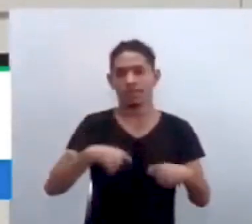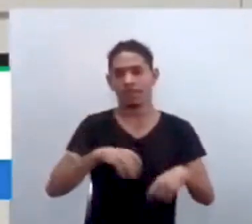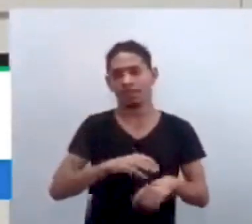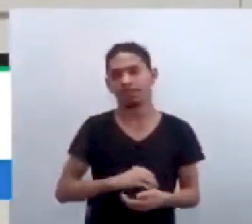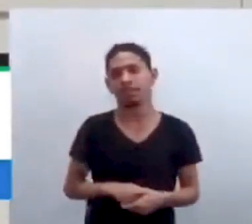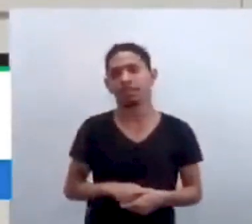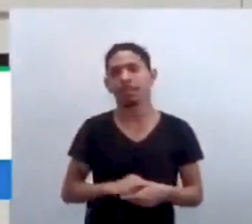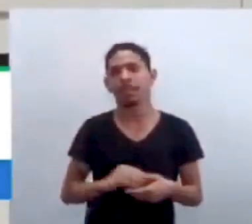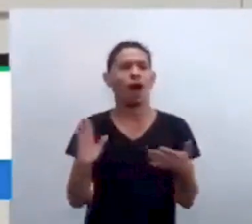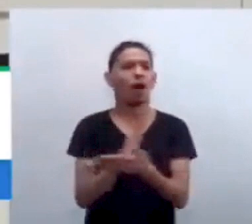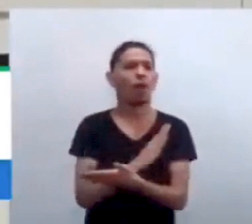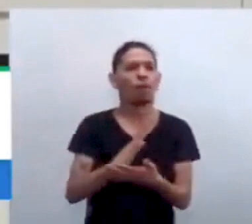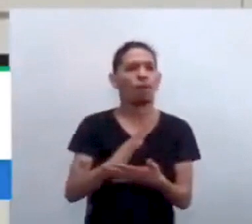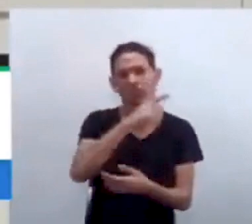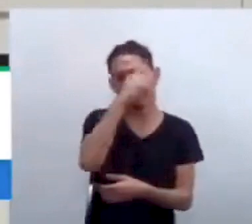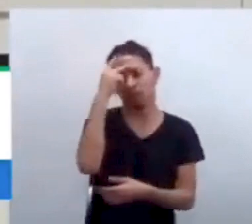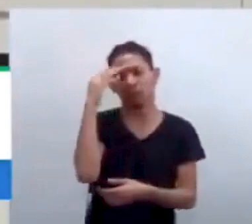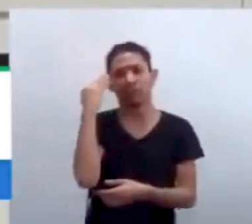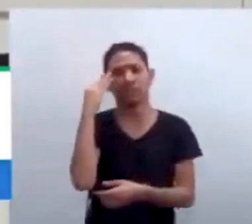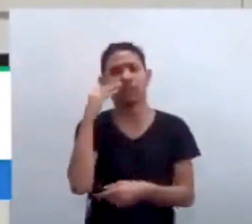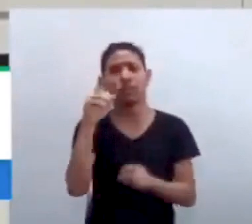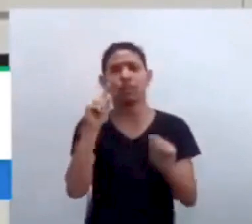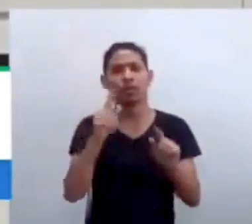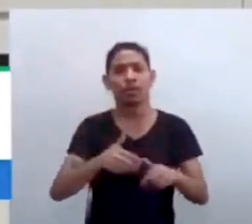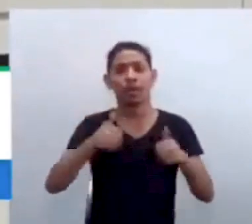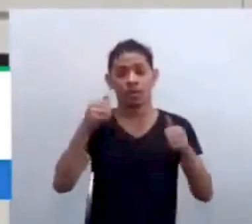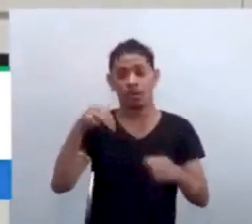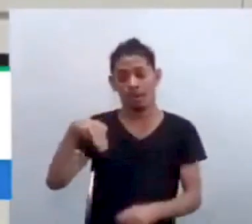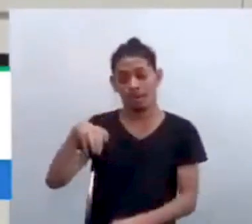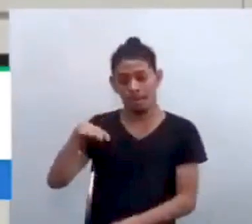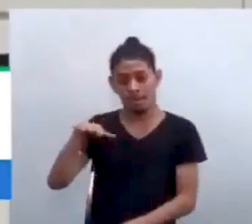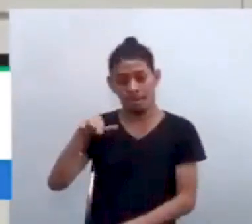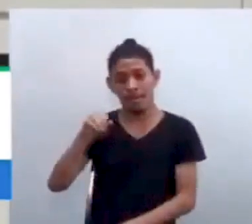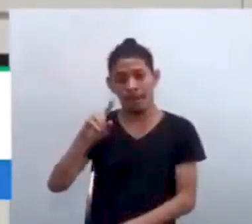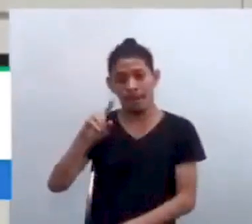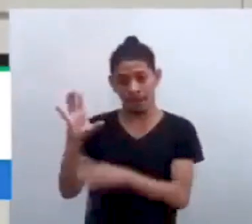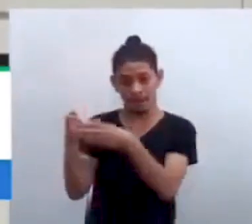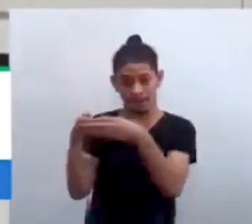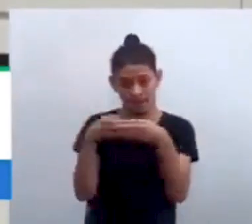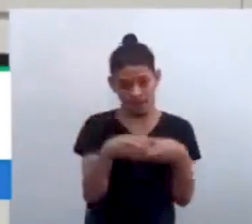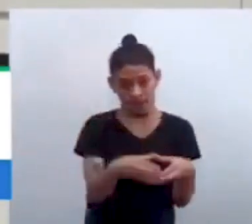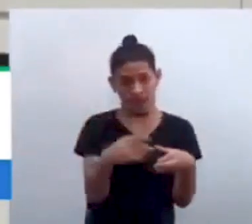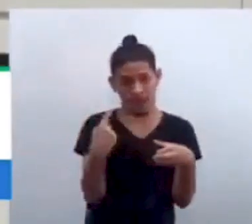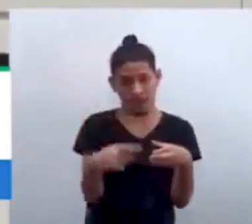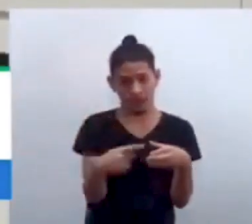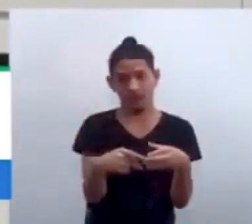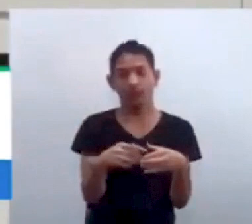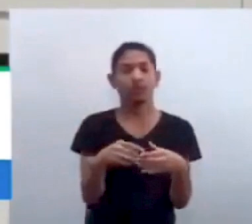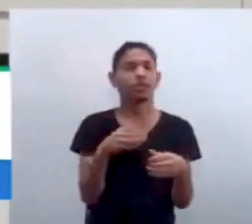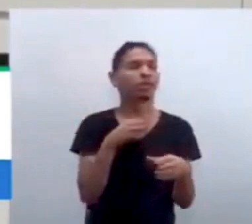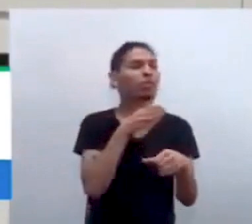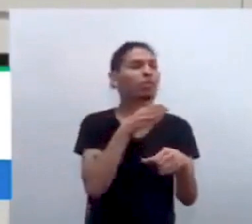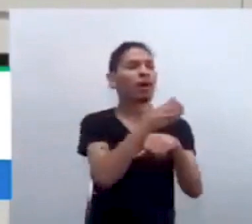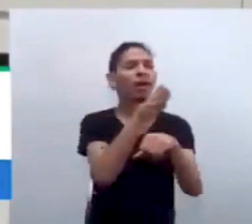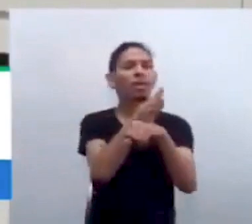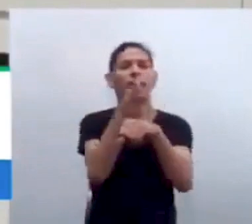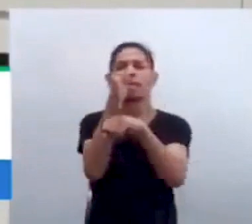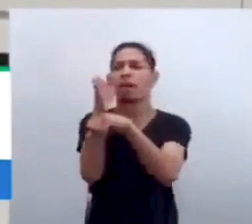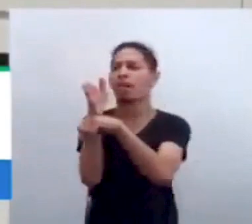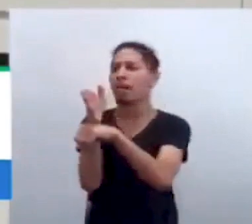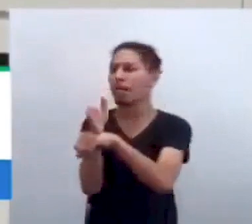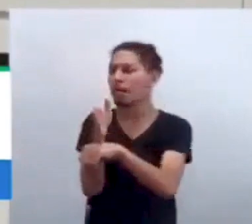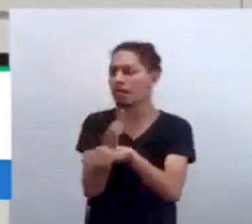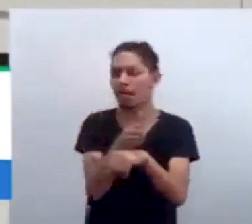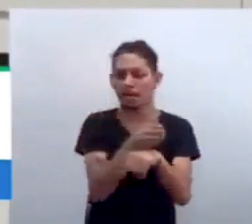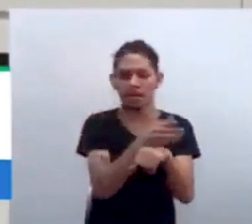é só para as pessoas entenderem melhor a doutora Mayra tá junto com toda sua equipe percorrendo as unidades de